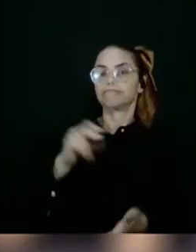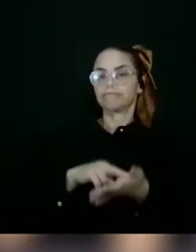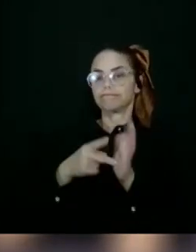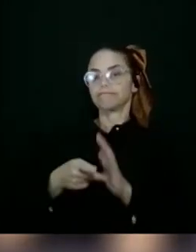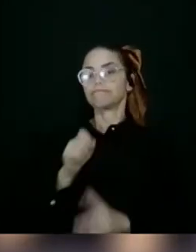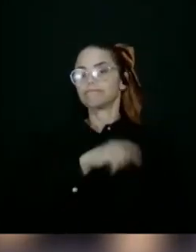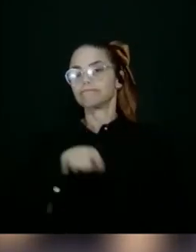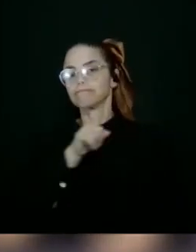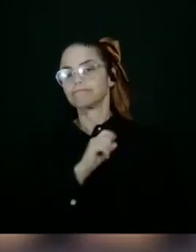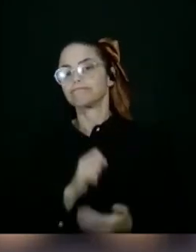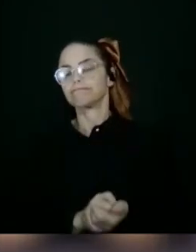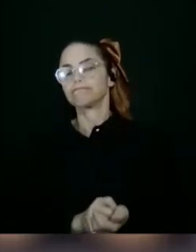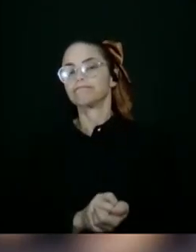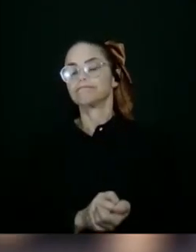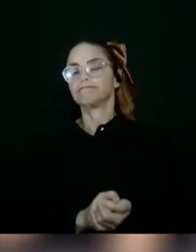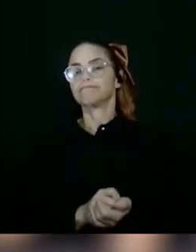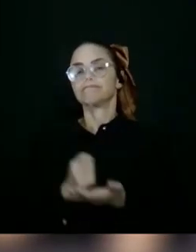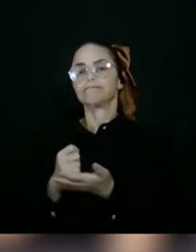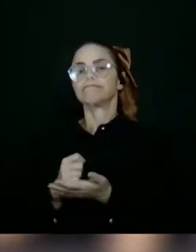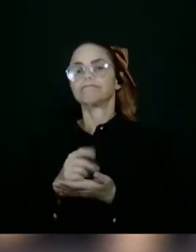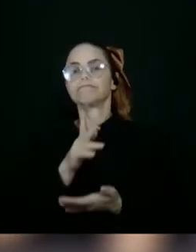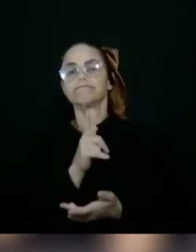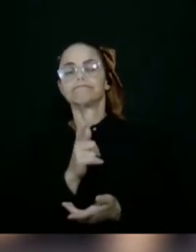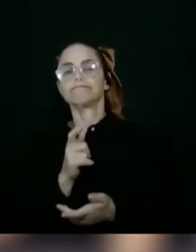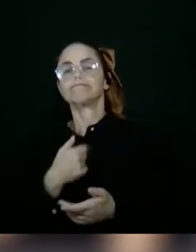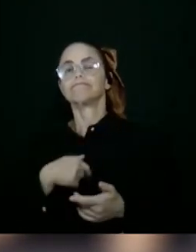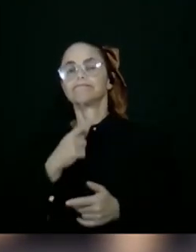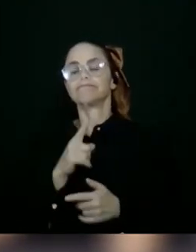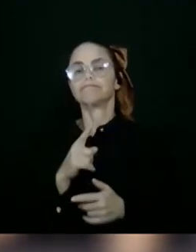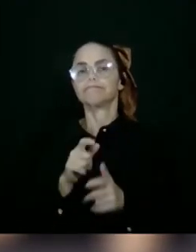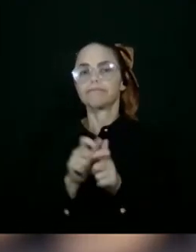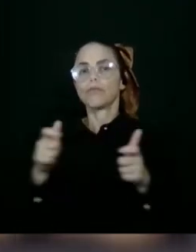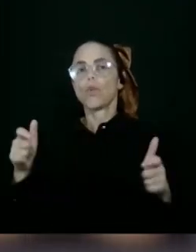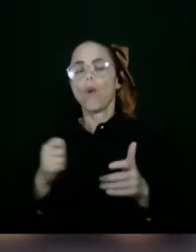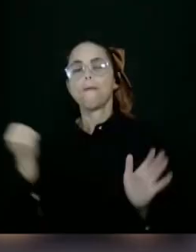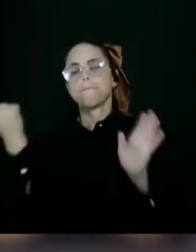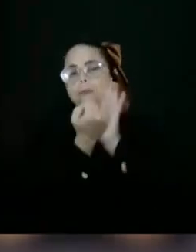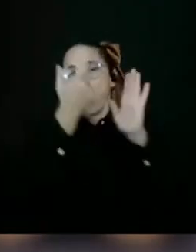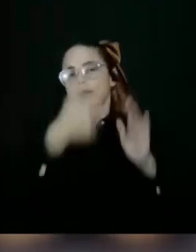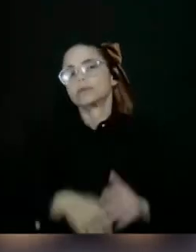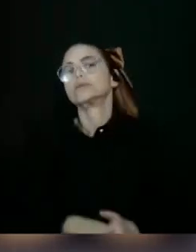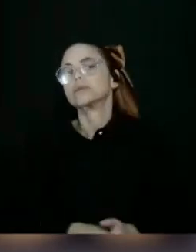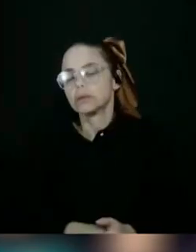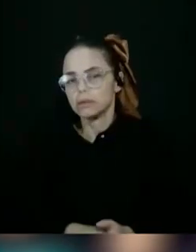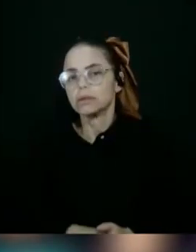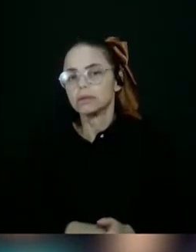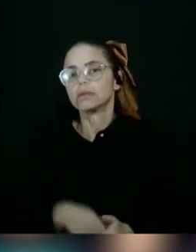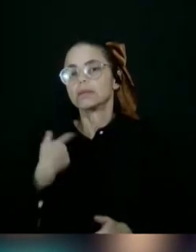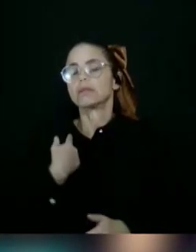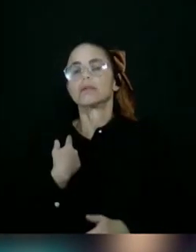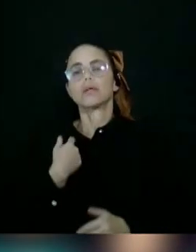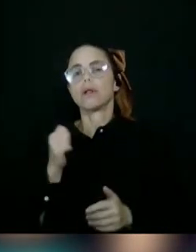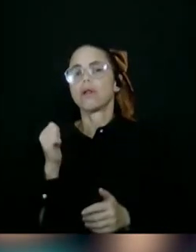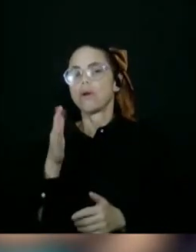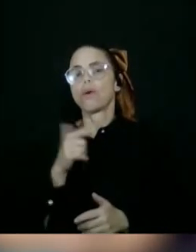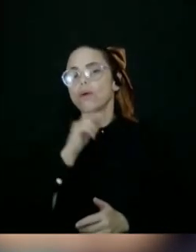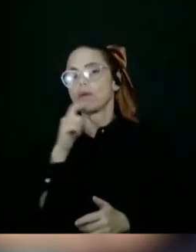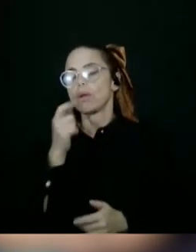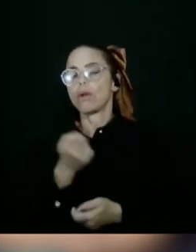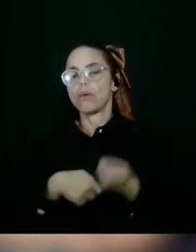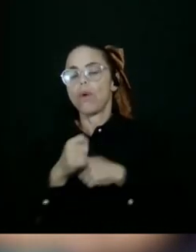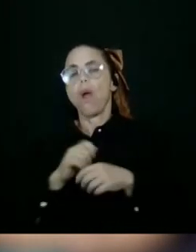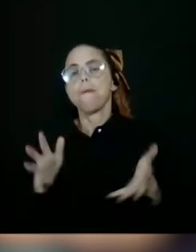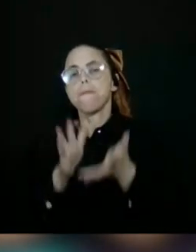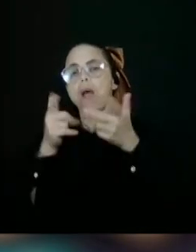um fornecedor ou produzir por uma grande marca, ela está fora do mercado. Como potencializar